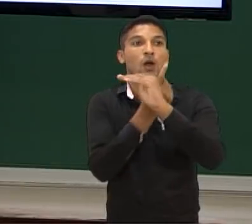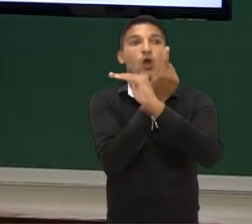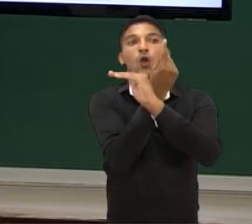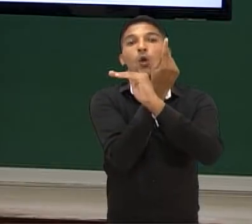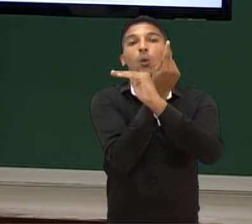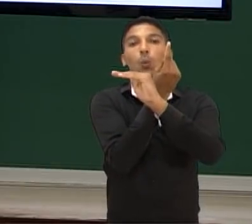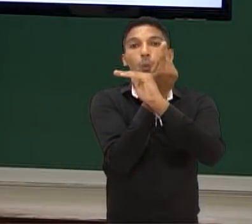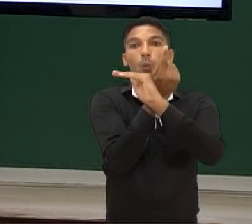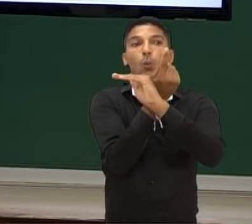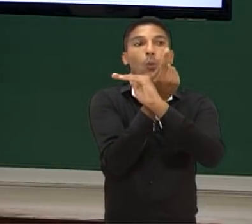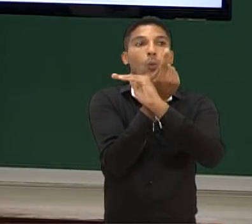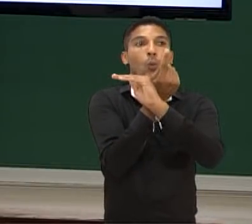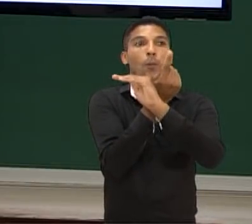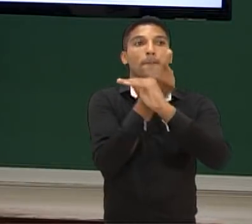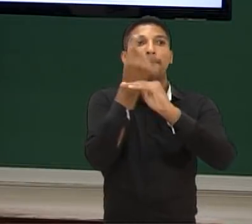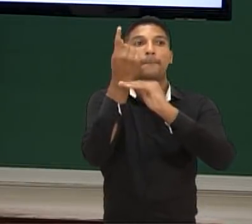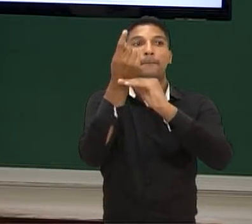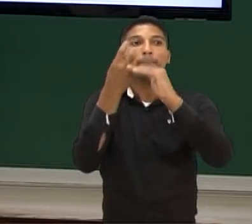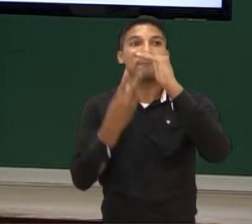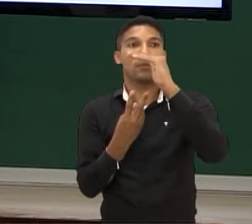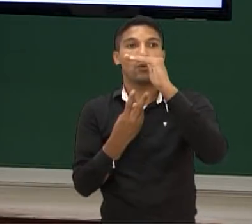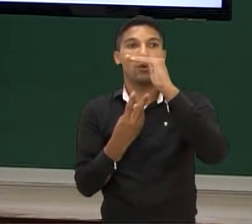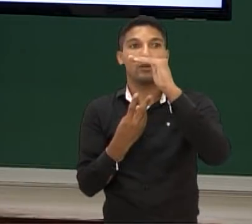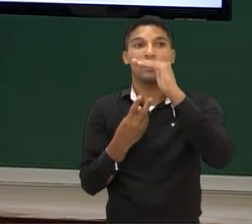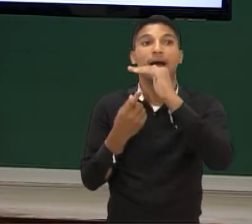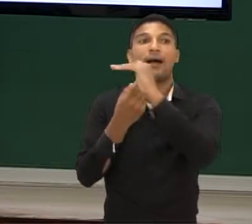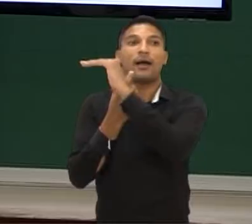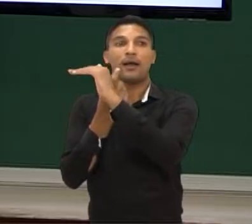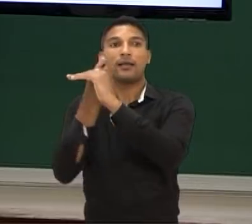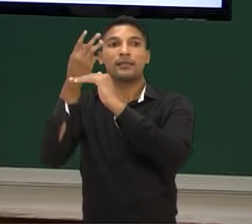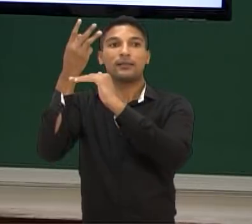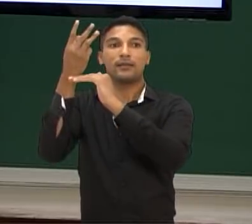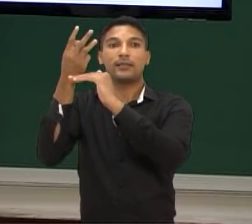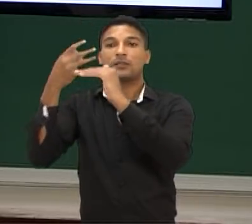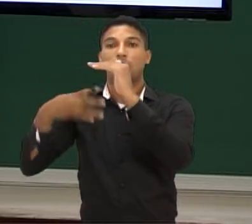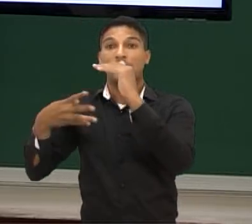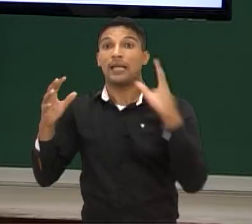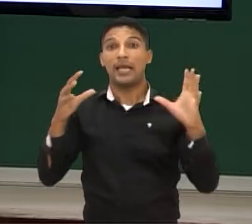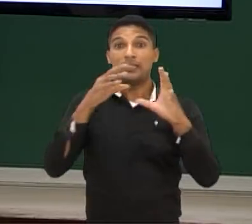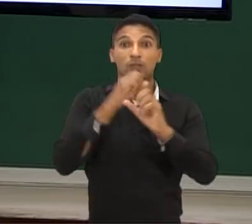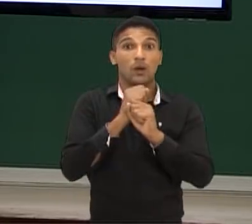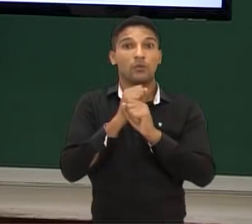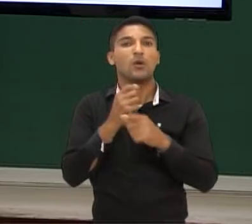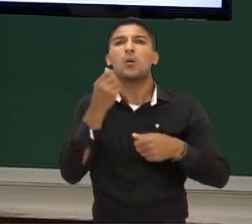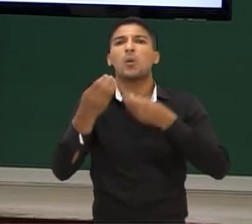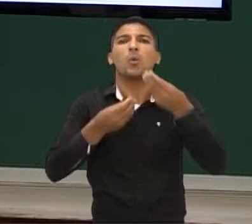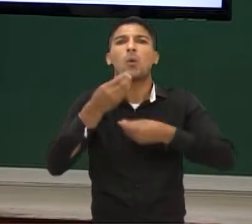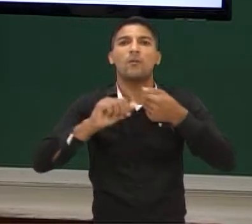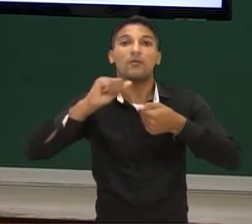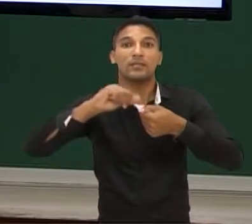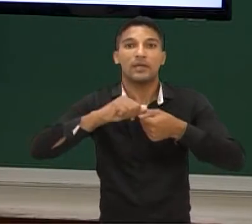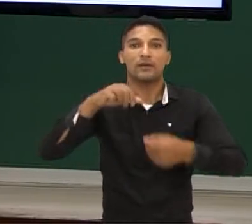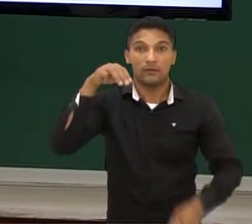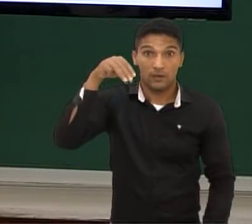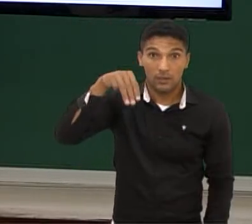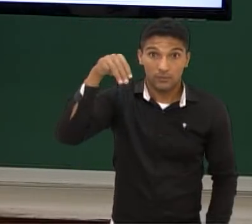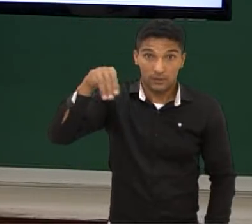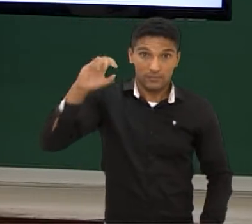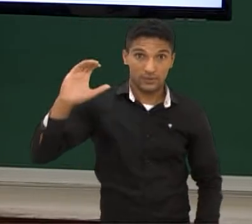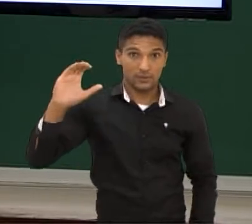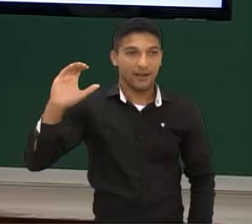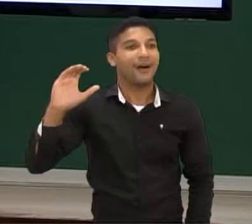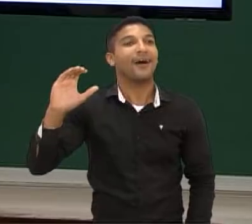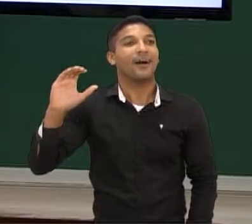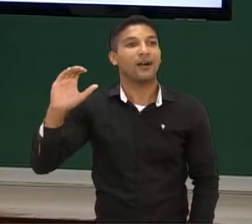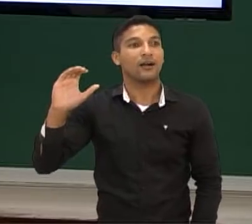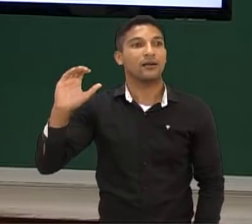frações, eu preciso fazer o quê? Olha que já aprenderam, MMC, mínimo múltiplo comum. Entre quem? Vou fazer aqui entre